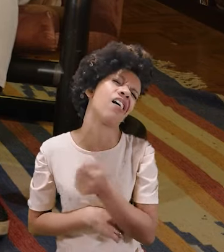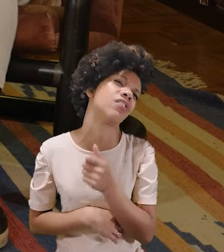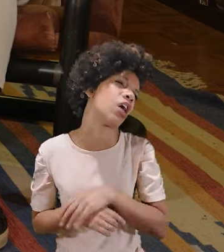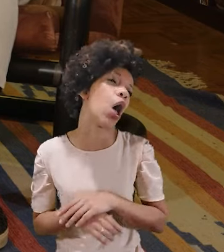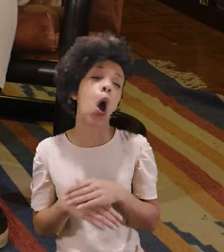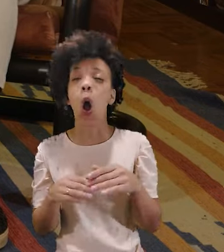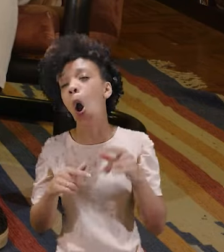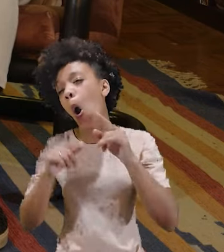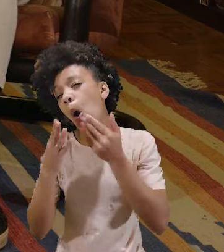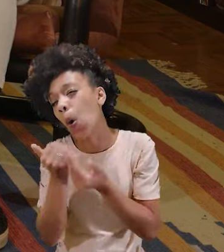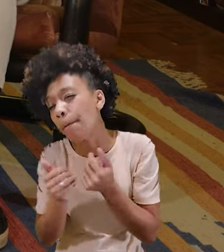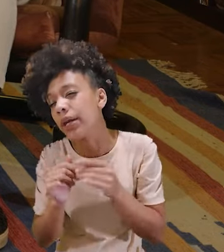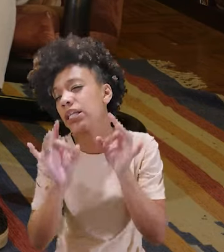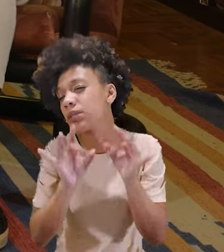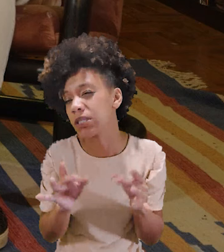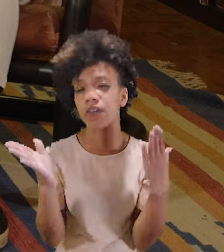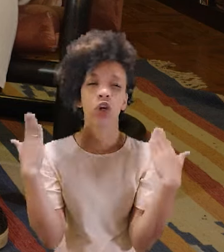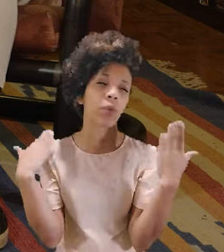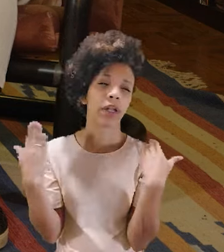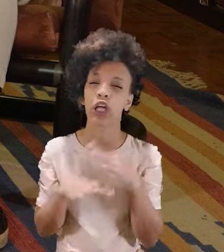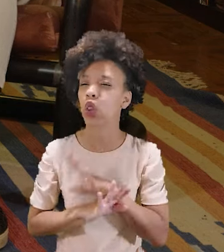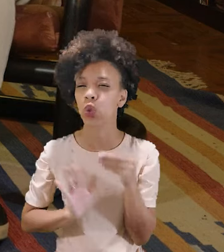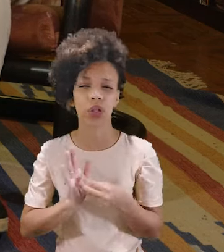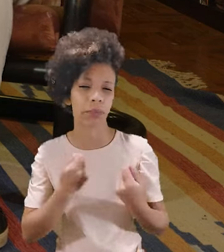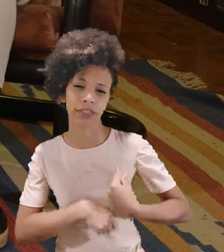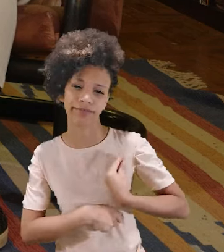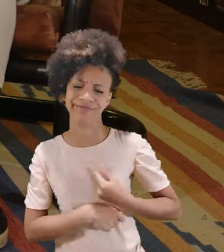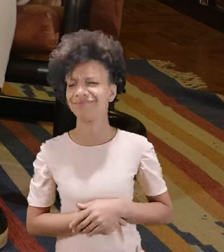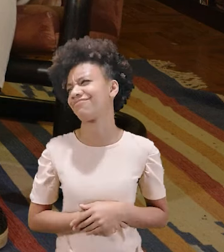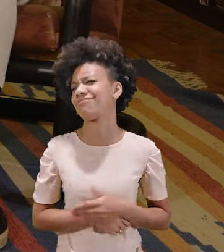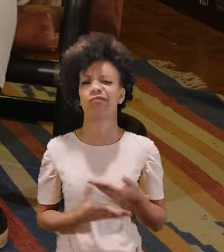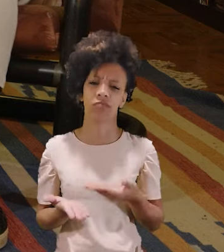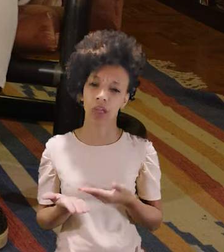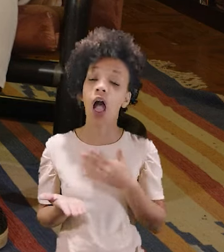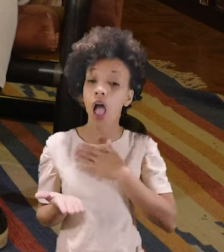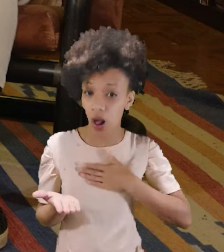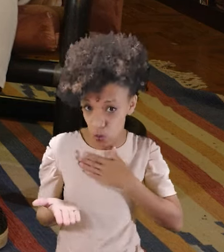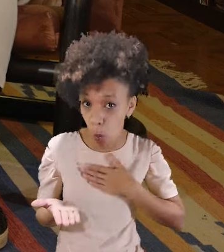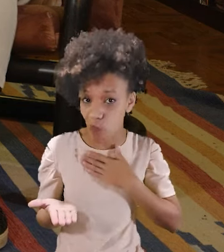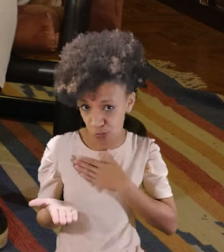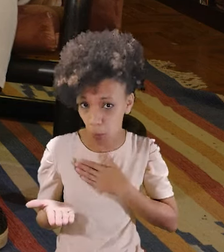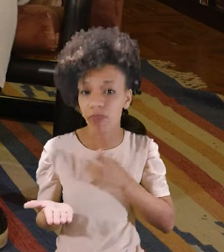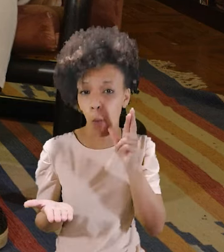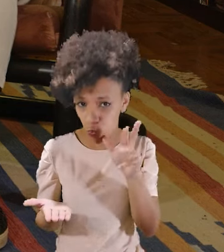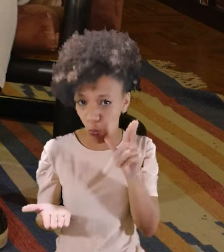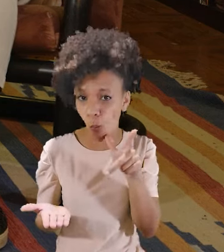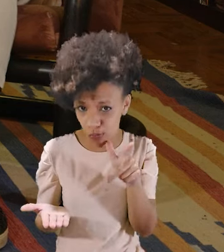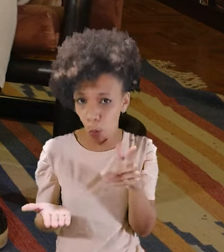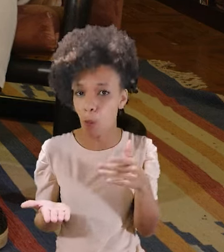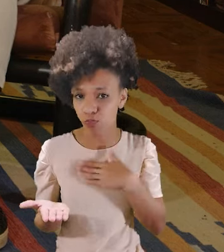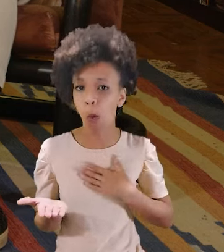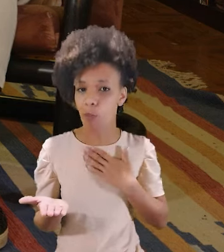comida do Marinheiro que você precisa para poder passar sobreviver chato na moral é gostoso pra